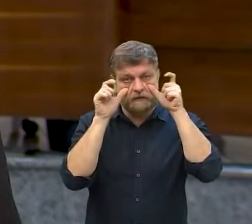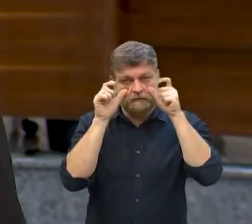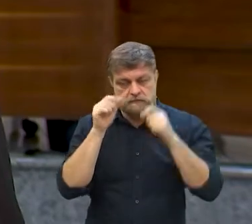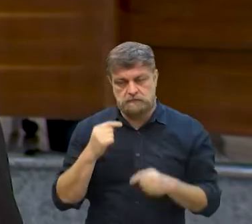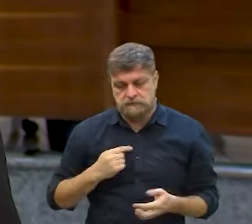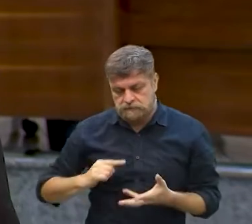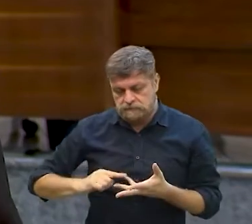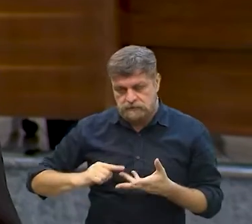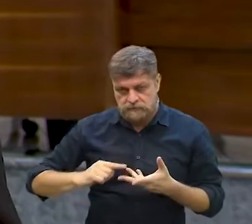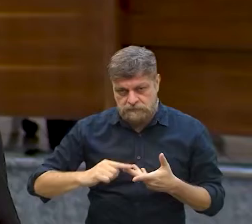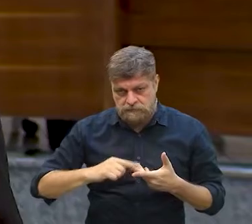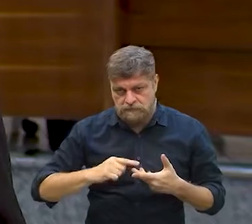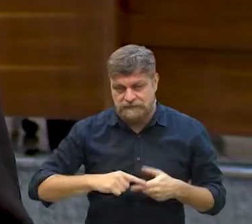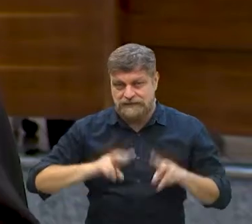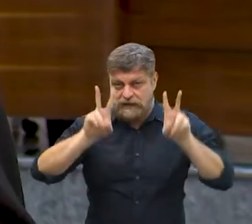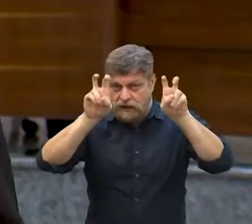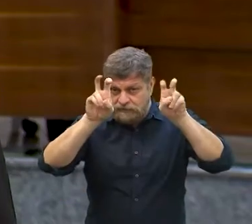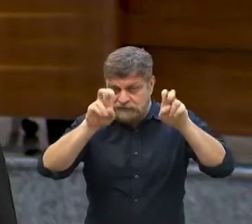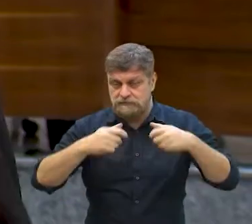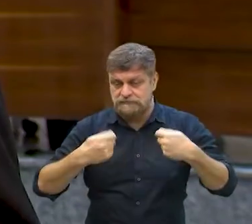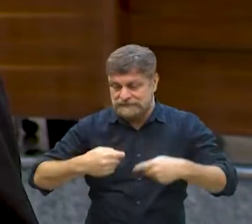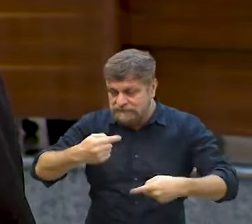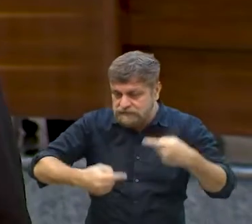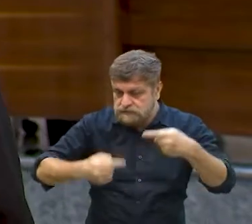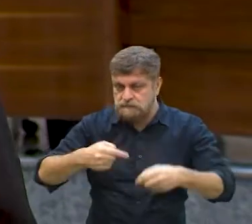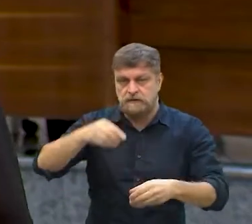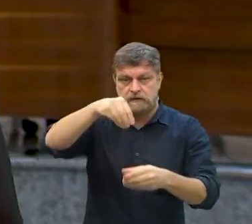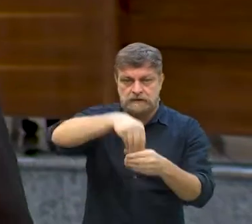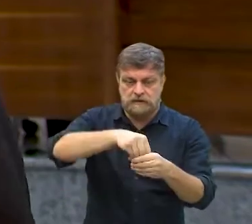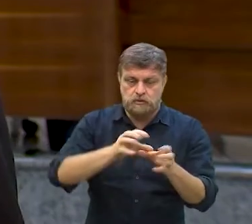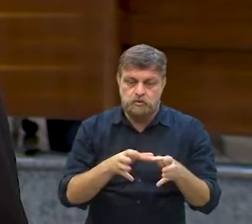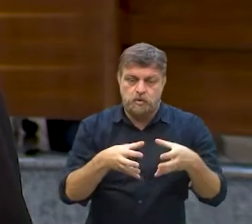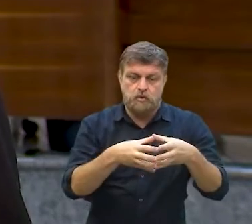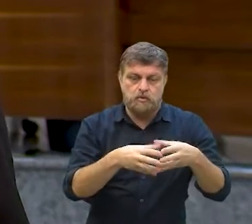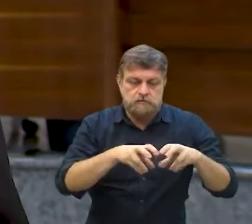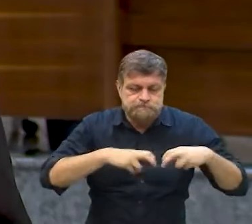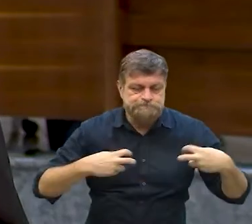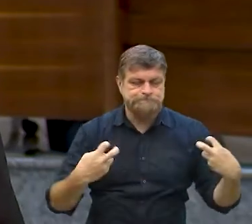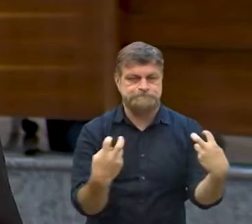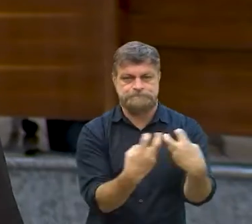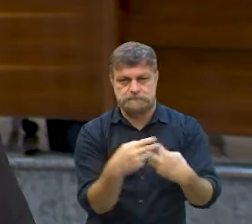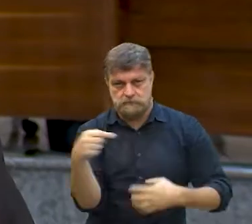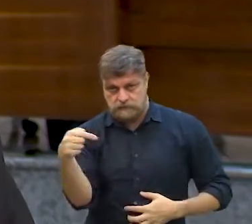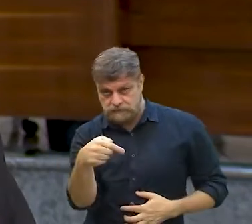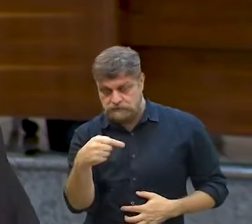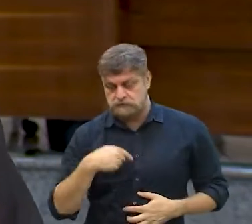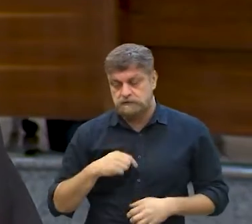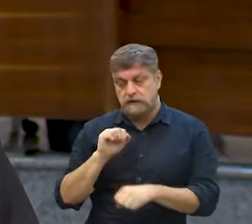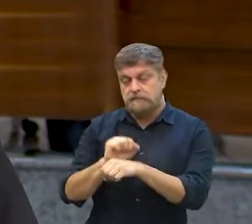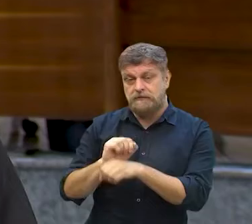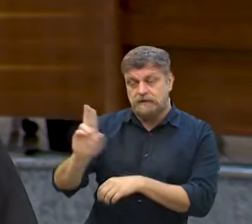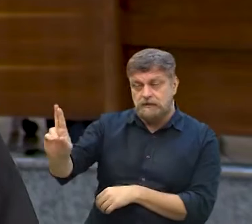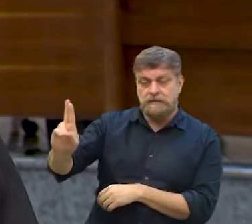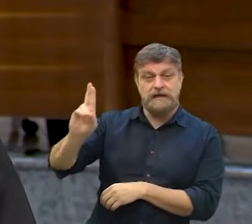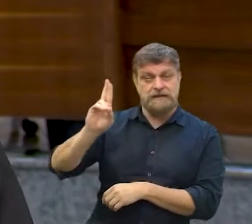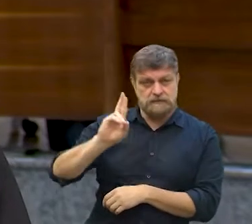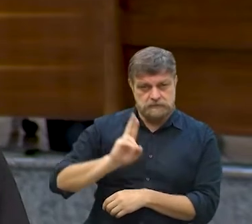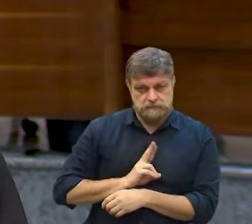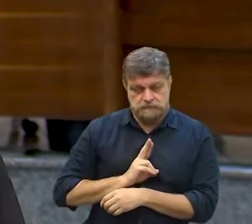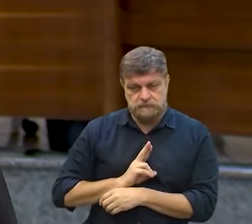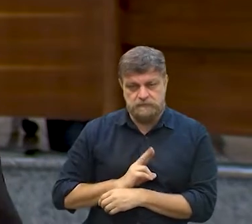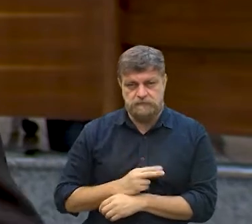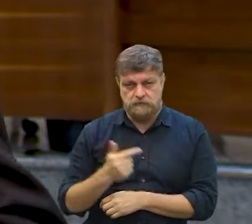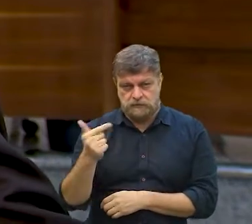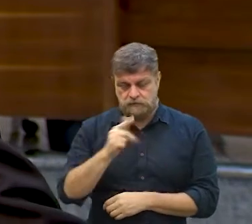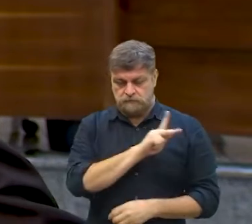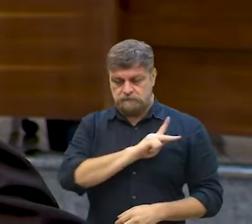estejamos atentos para essas questões que são discutidas aqui dentro do parlamento. Estamos aguardando aí uma posição dele.